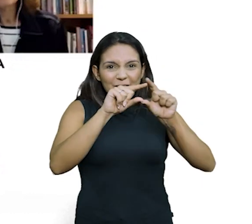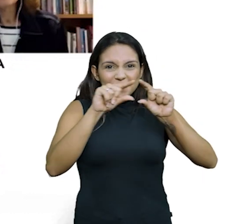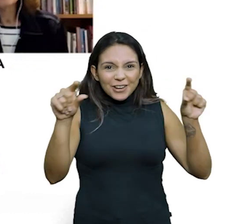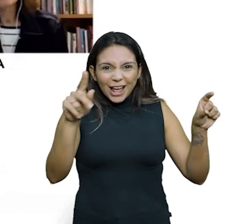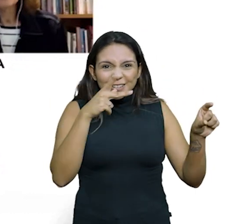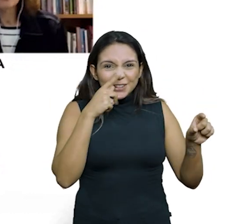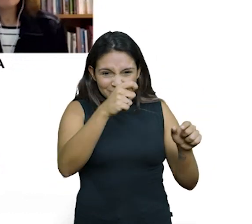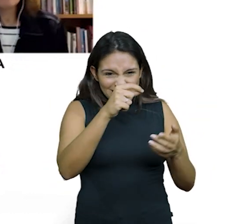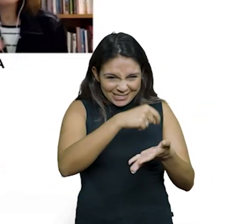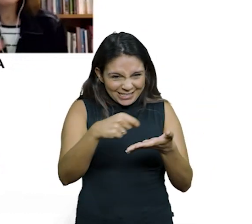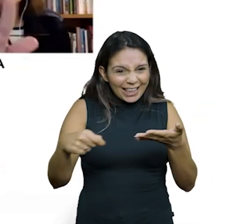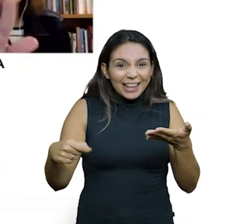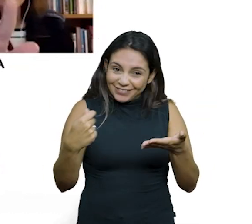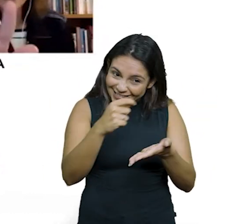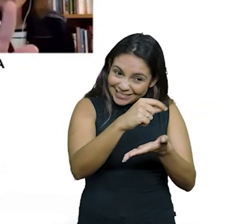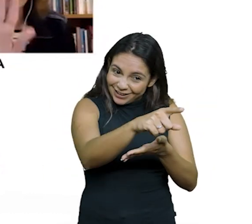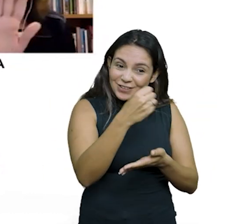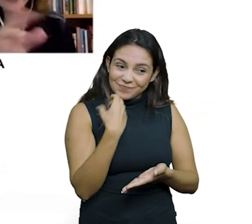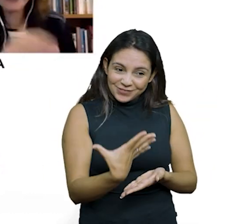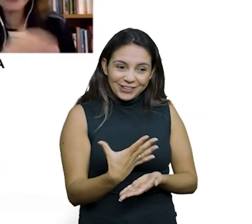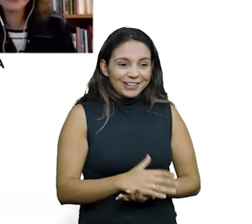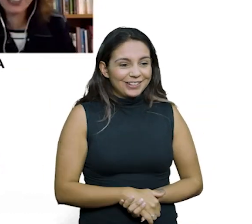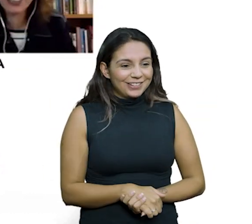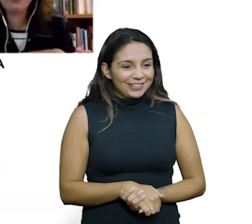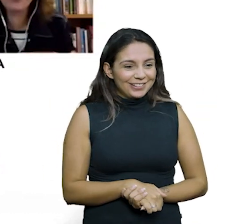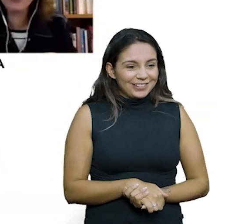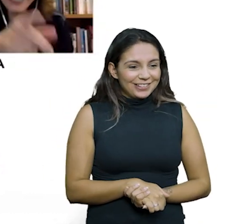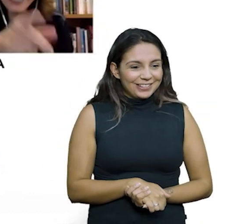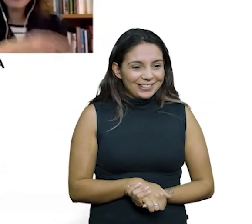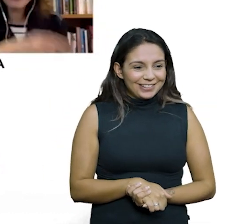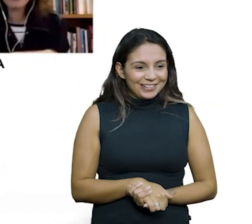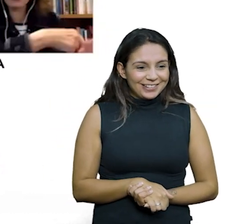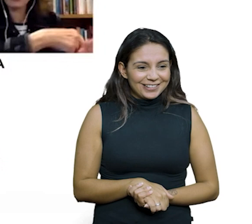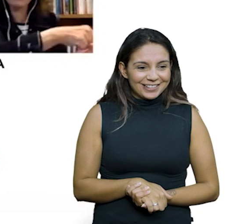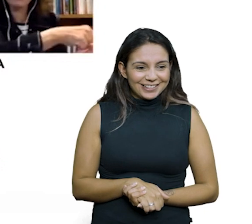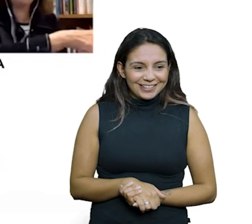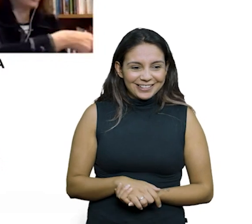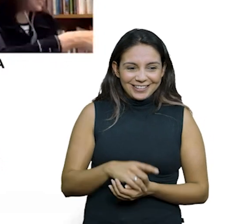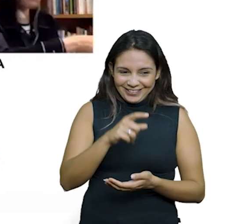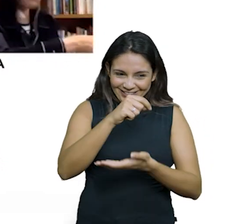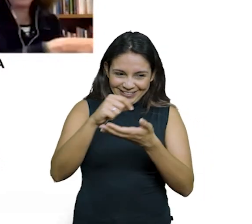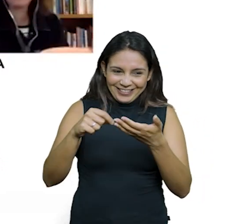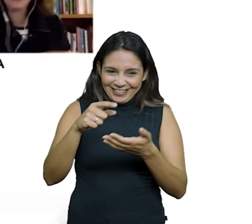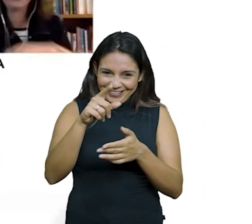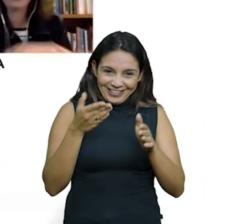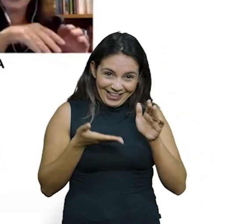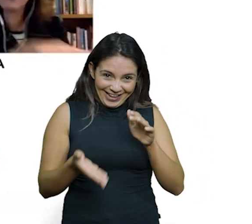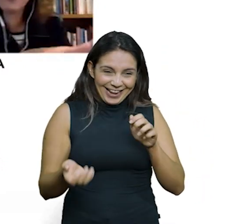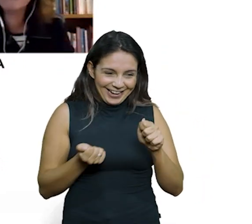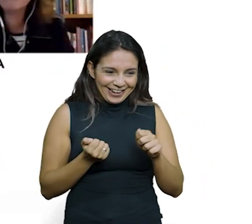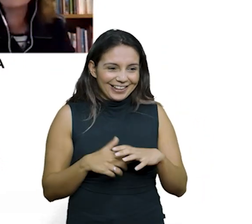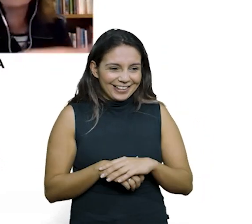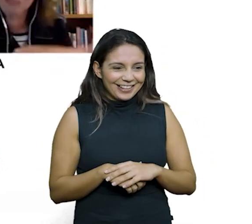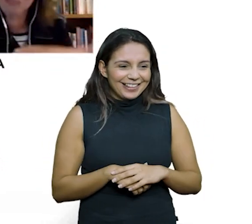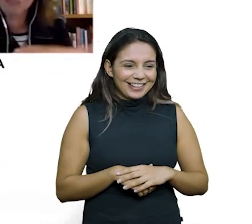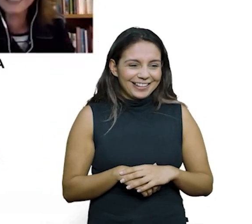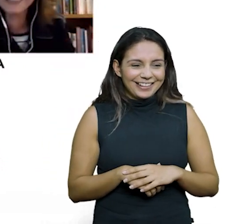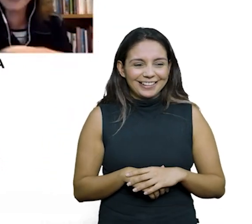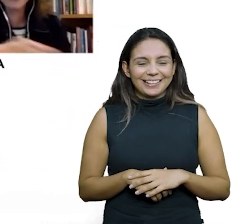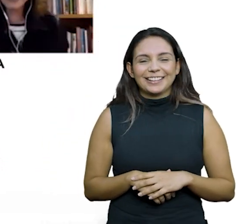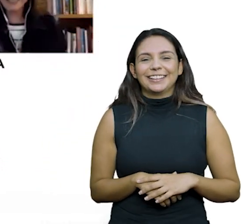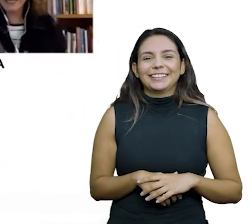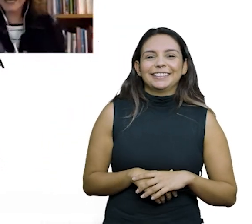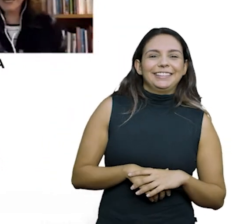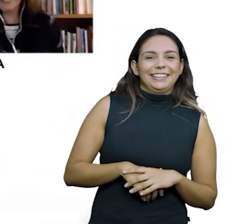estreia. Peraí, Rafael, peraí. Só pra... Se eu não me humilhar, vou anotar agora e pôr na minha gaveta física.